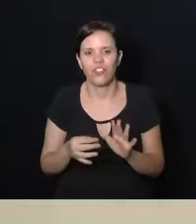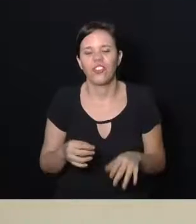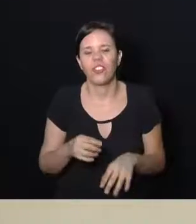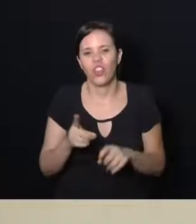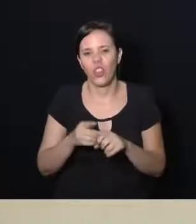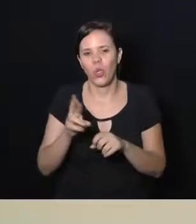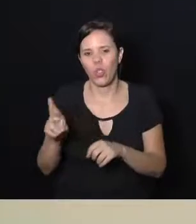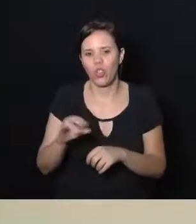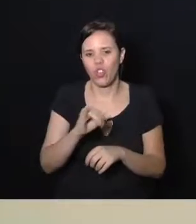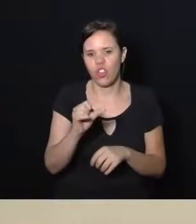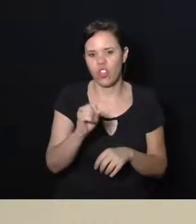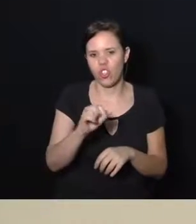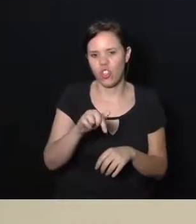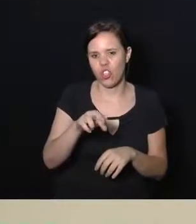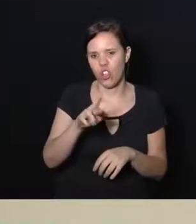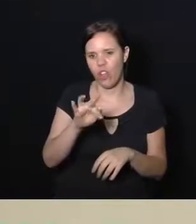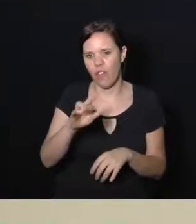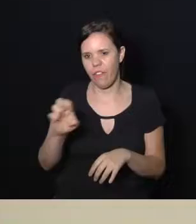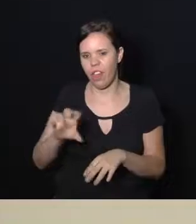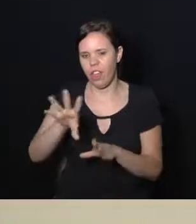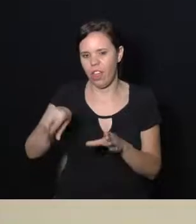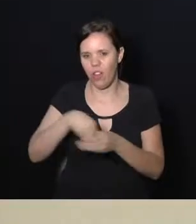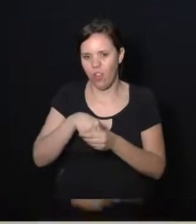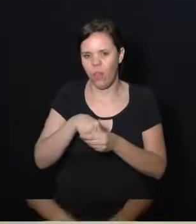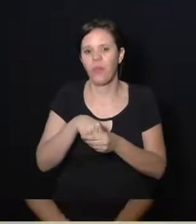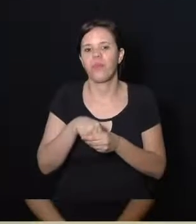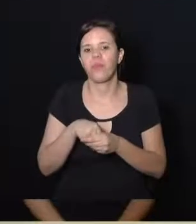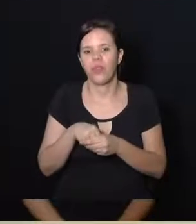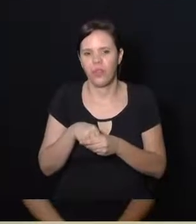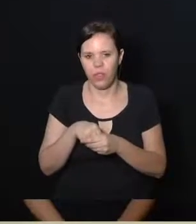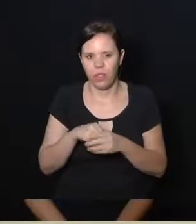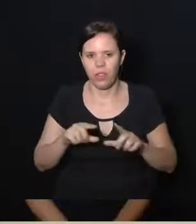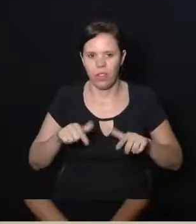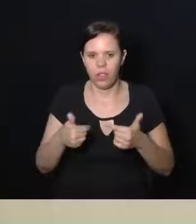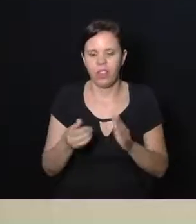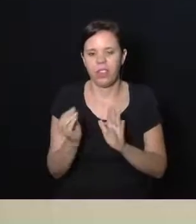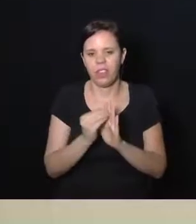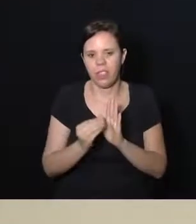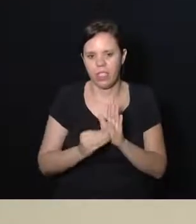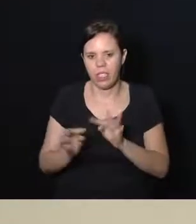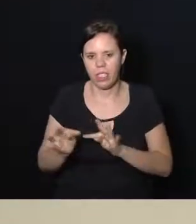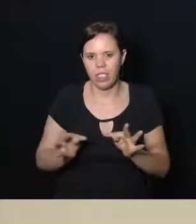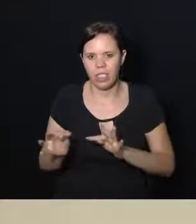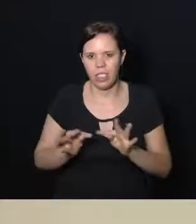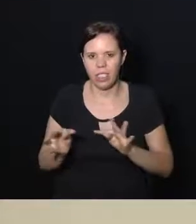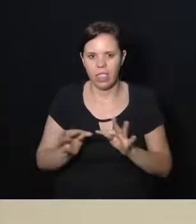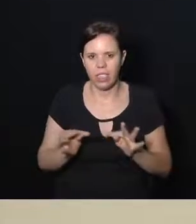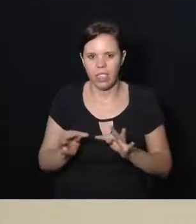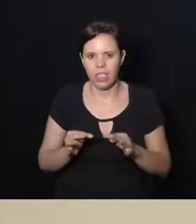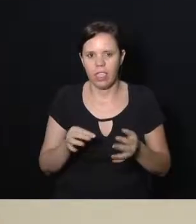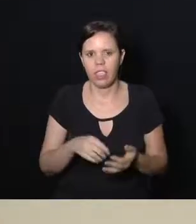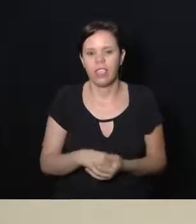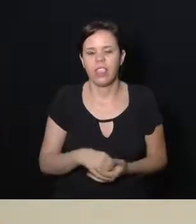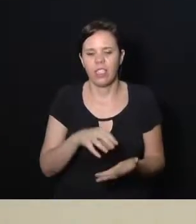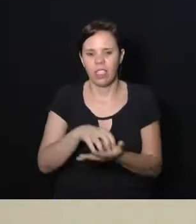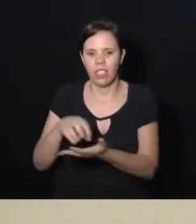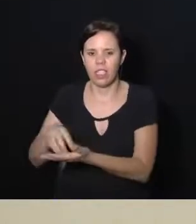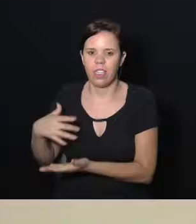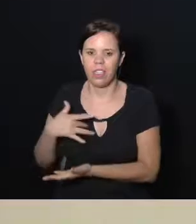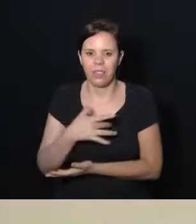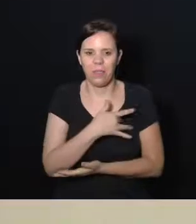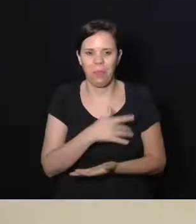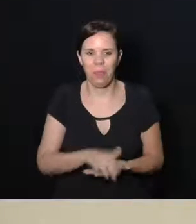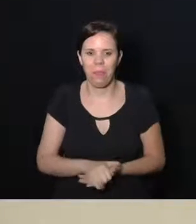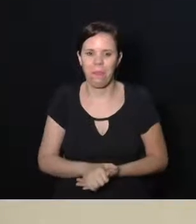né, elas possam ser incorporadas no procedimento, no protocolo de tratamento, né, das unidades básicas de saúde,